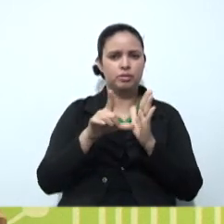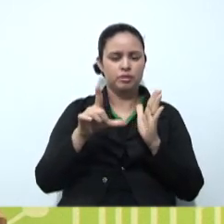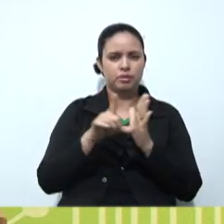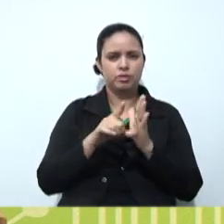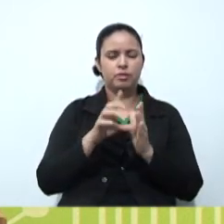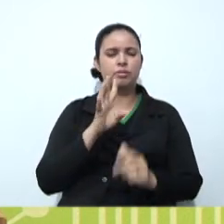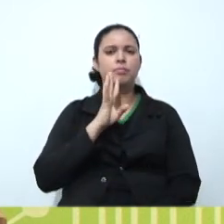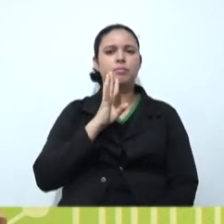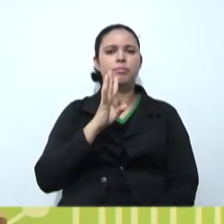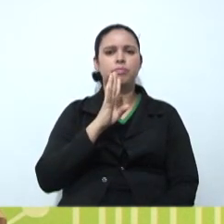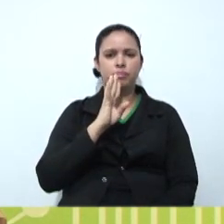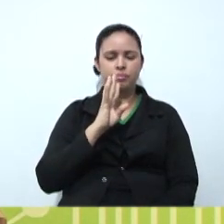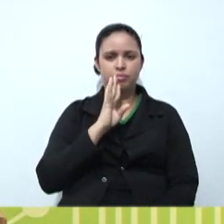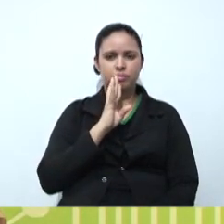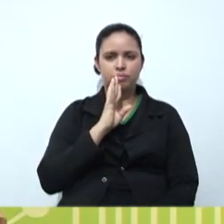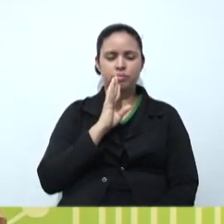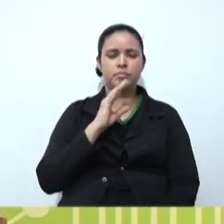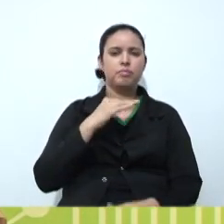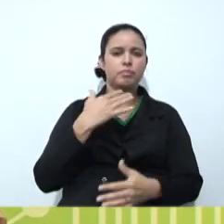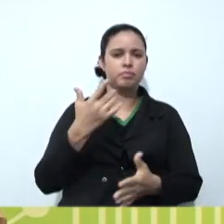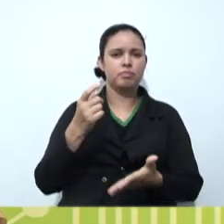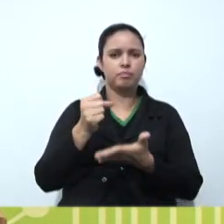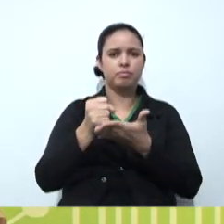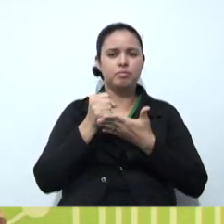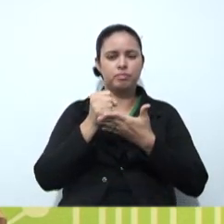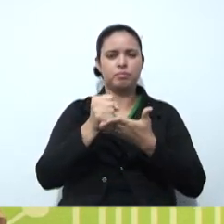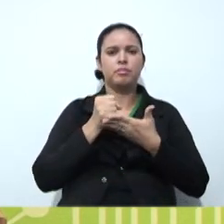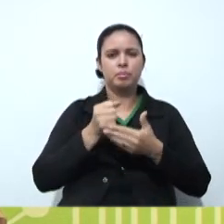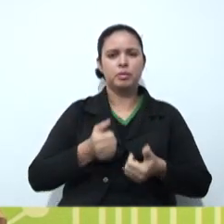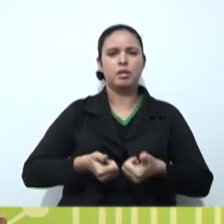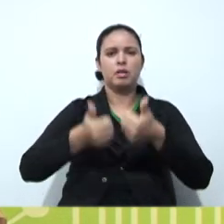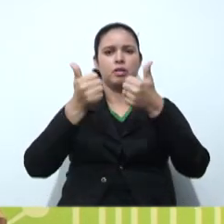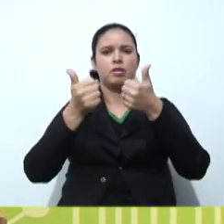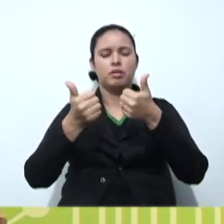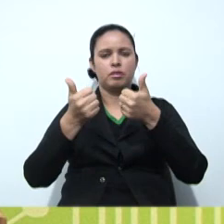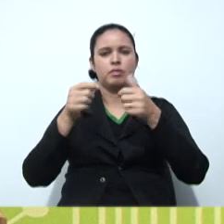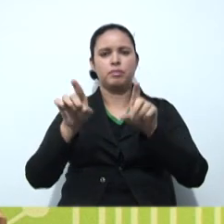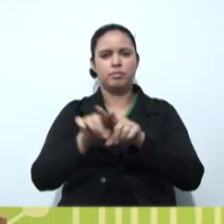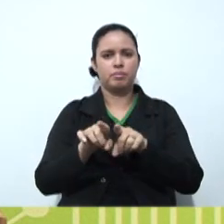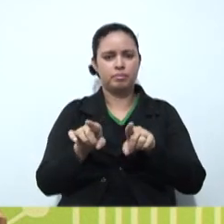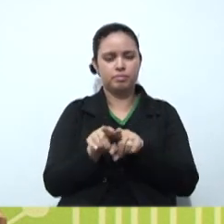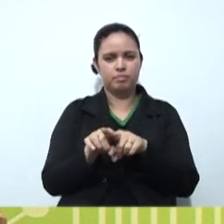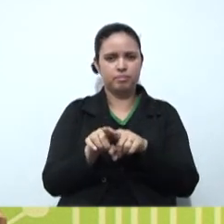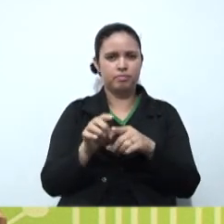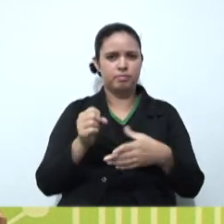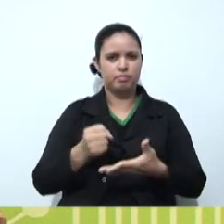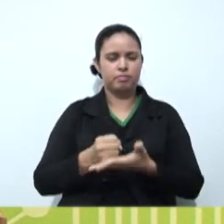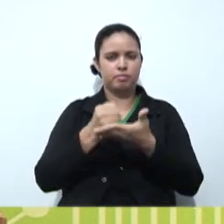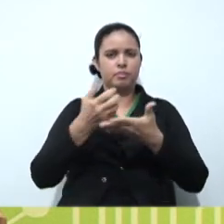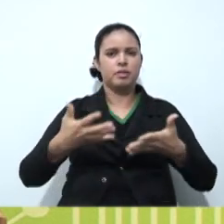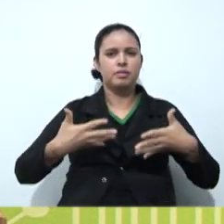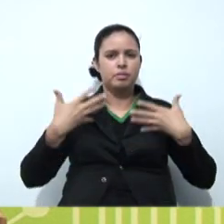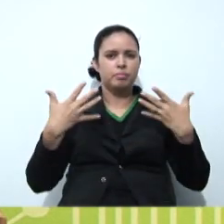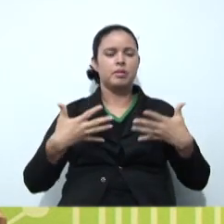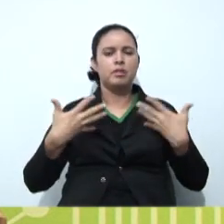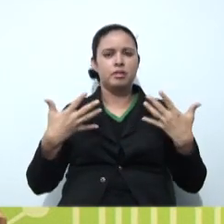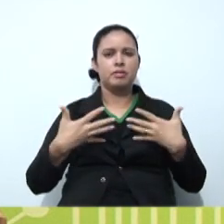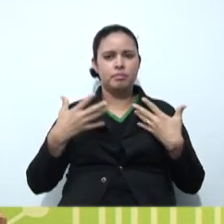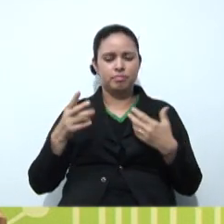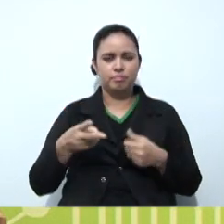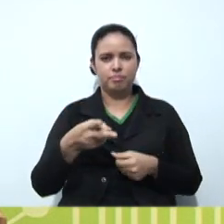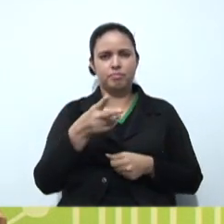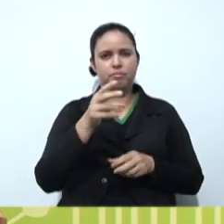de conhecimentos, não é verdade, que nos faz aprimorar ainda mais e, é lógico, nos deixar ainda mais animados para poder dar